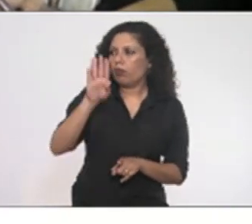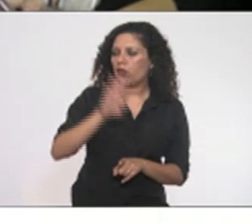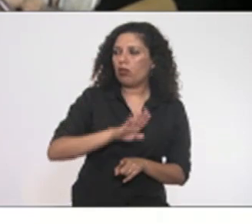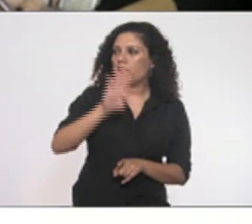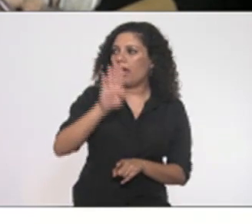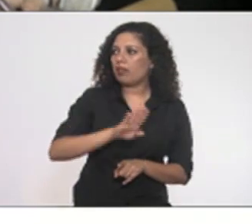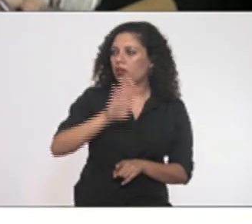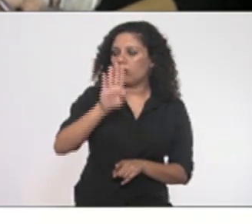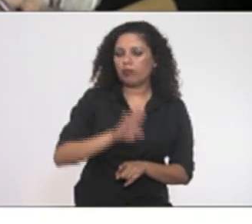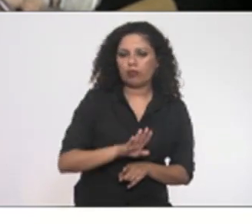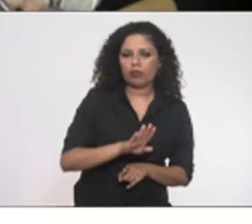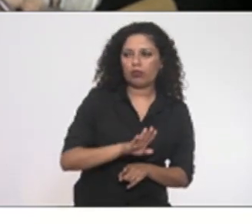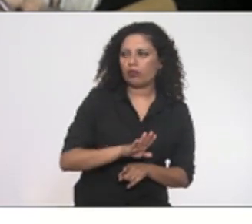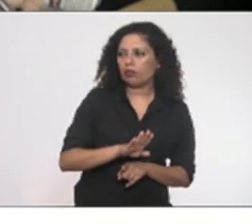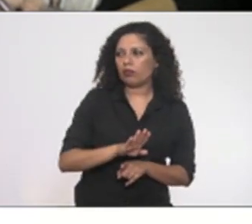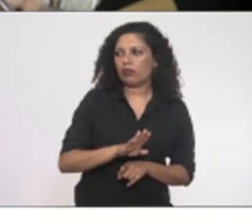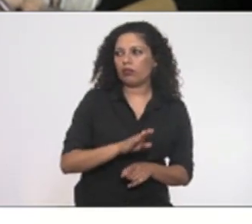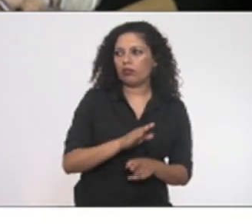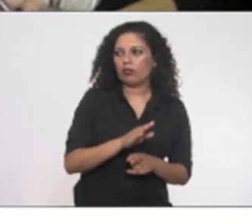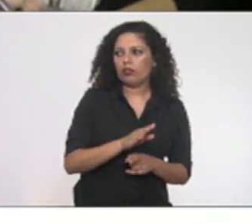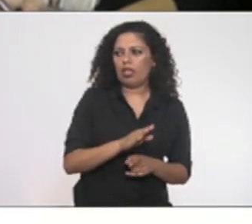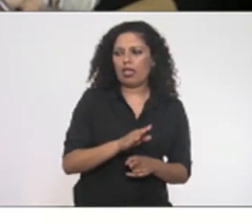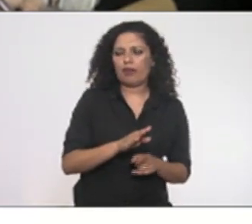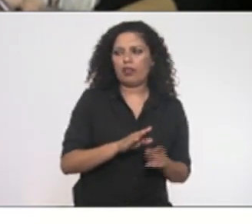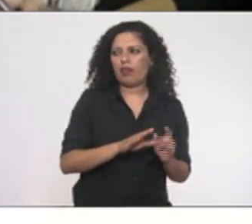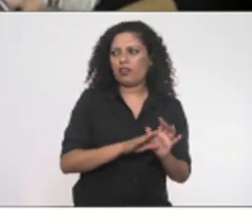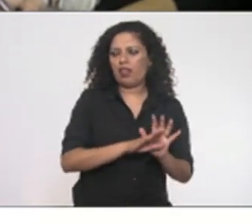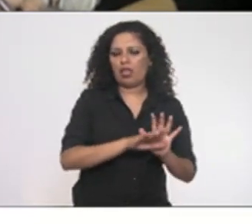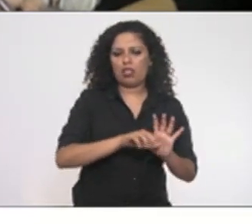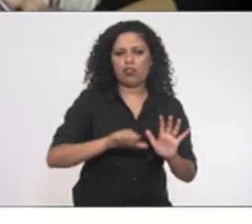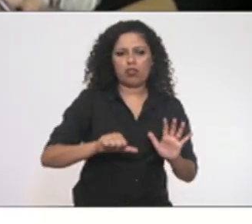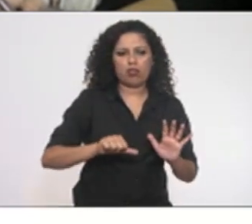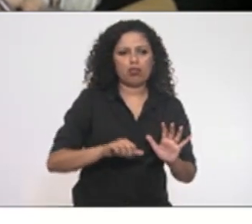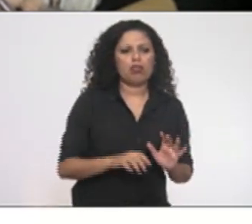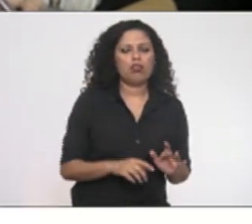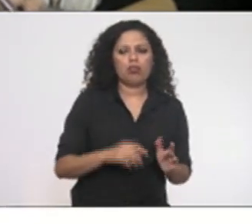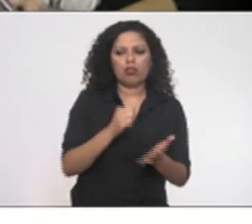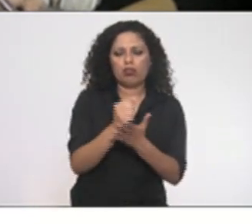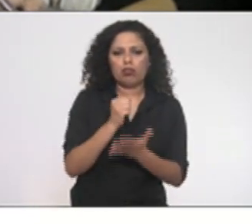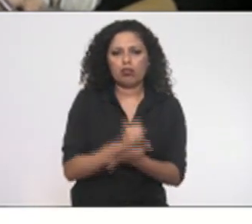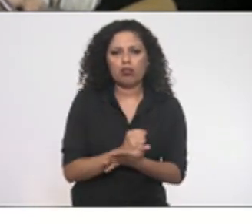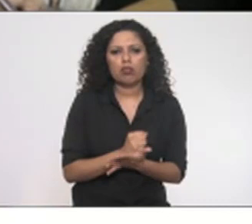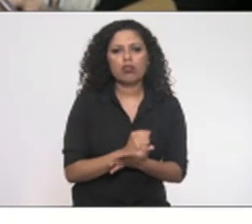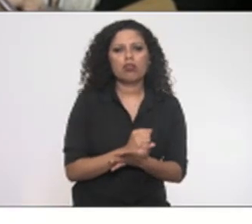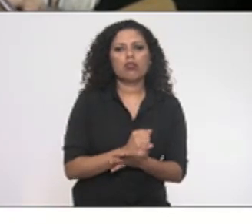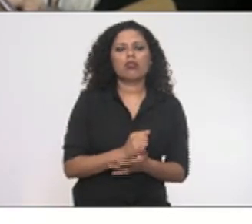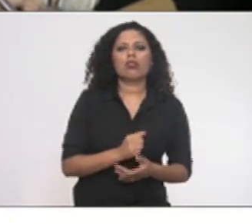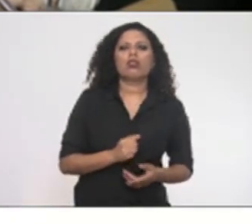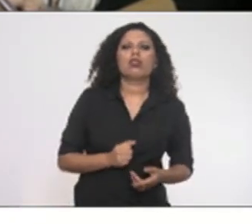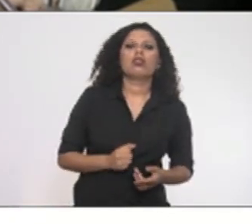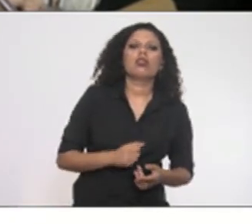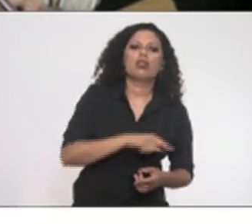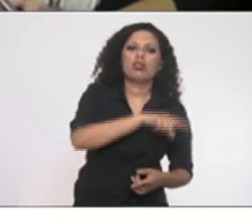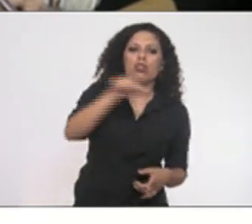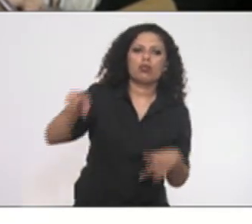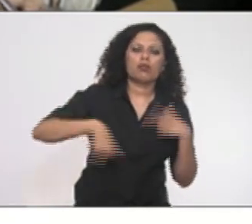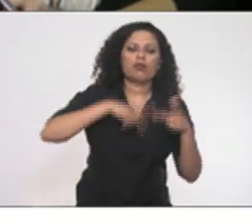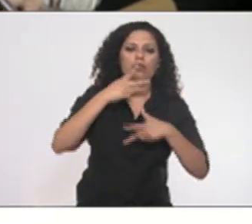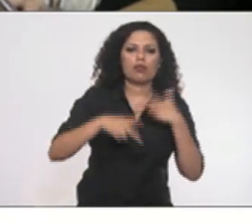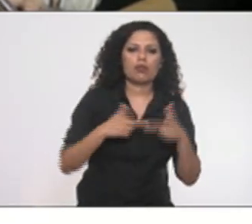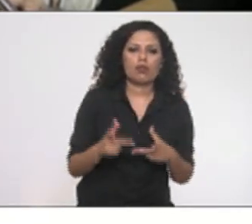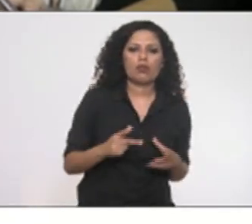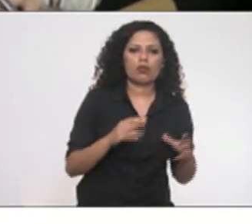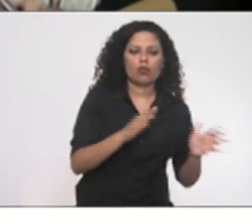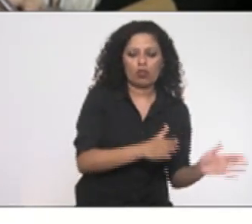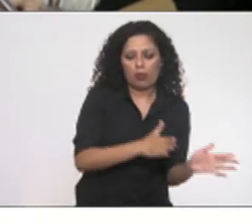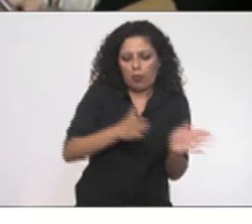volume, então ela teria direito a seguir nos mesmos modos do contrato até acabar o volume total contratado. Ela contratou um volume e importou uma parte